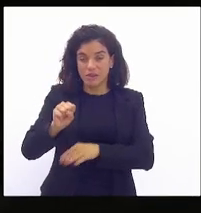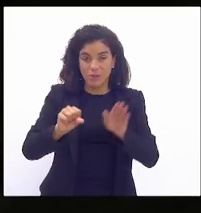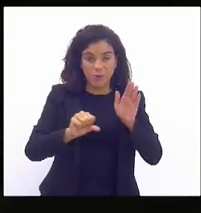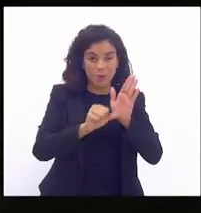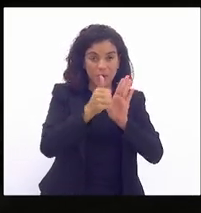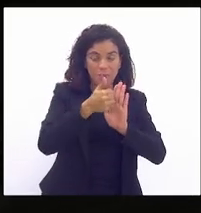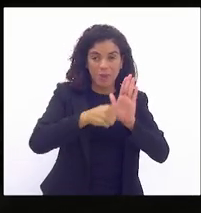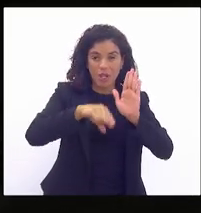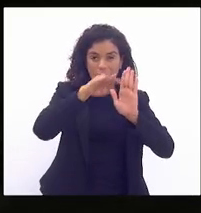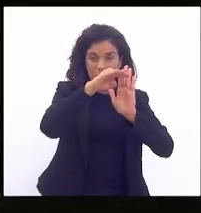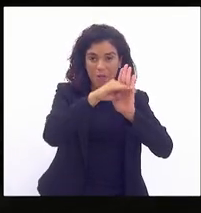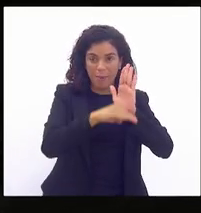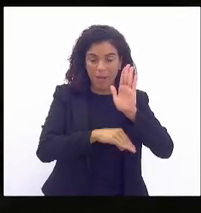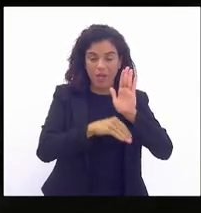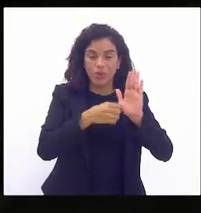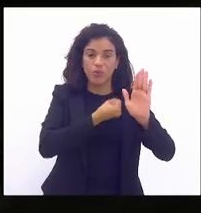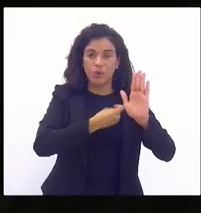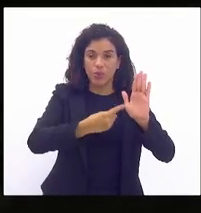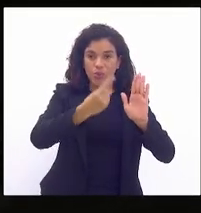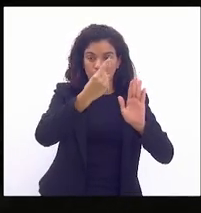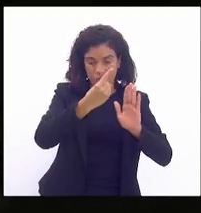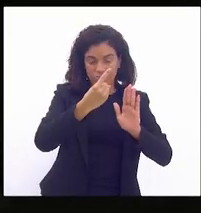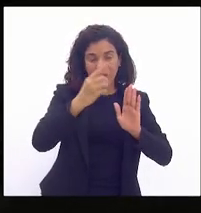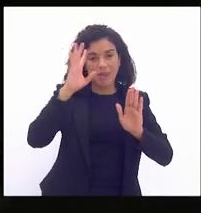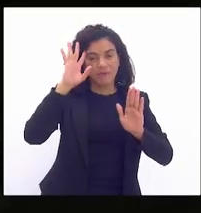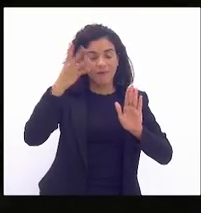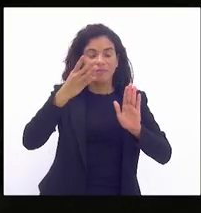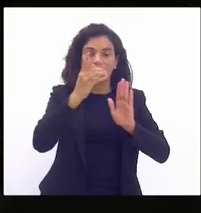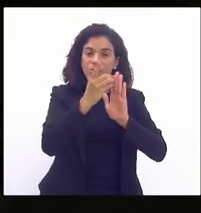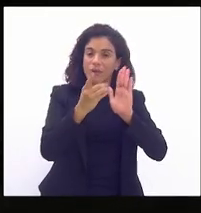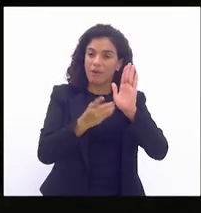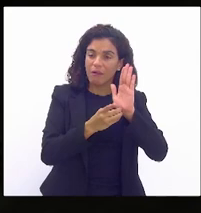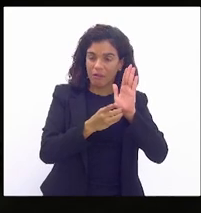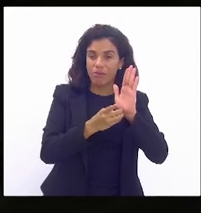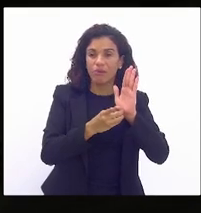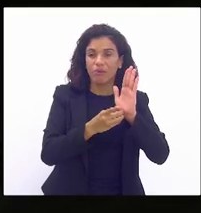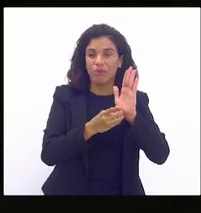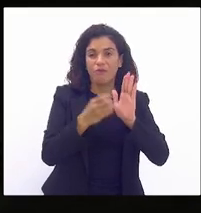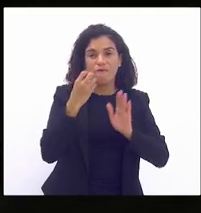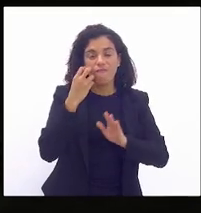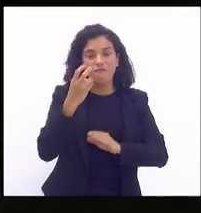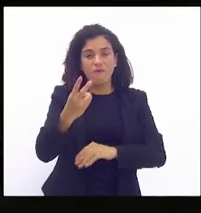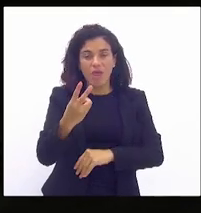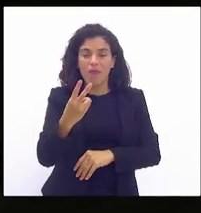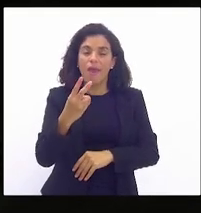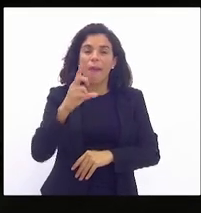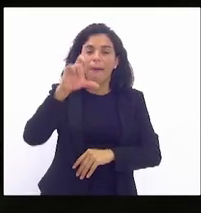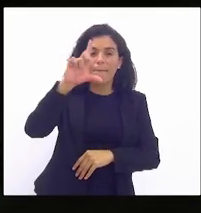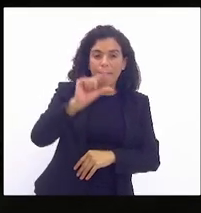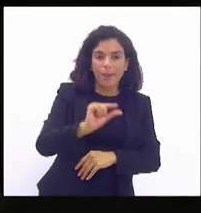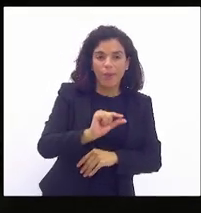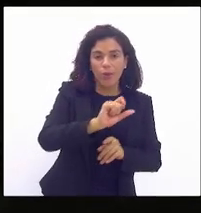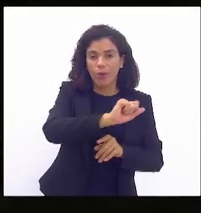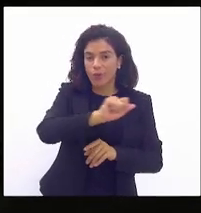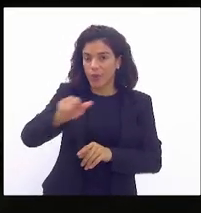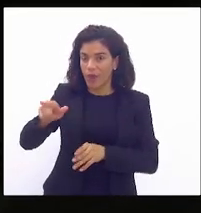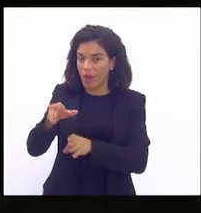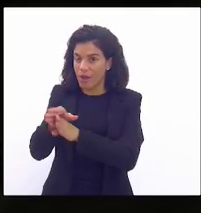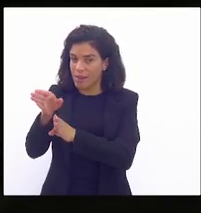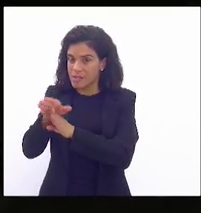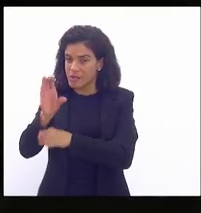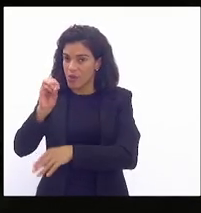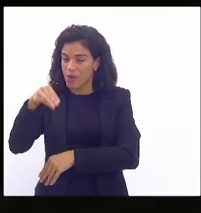padrão intermediário 1, que foi definido pelo decreto, a gente vê que ele é um pouco menor do que o recomendado